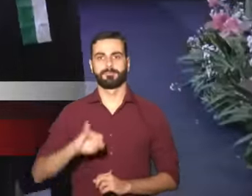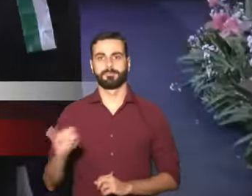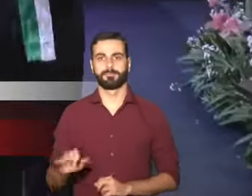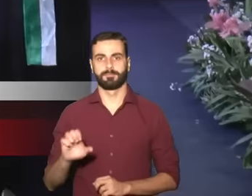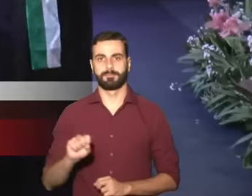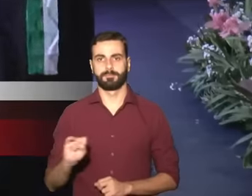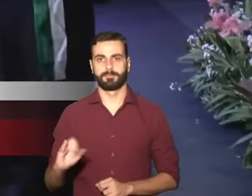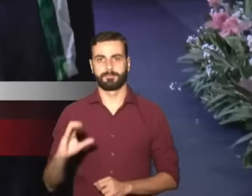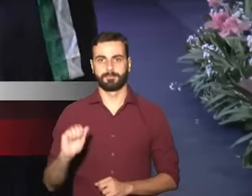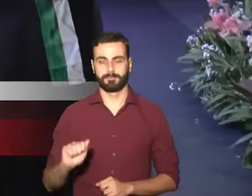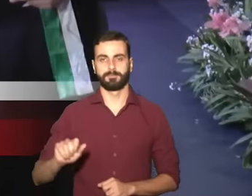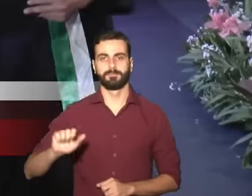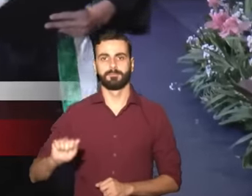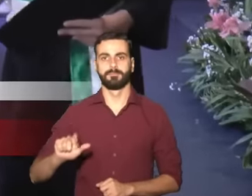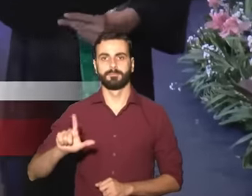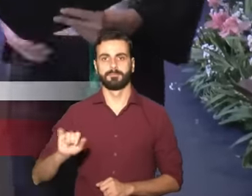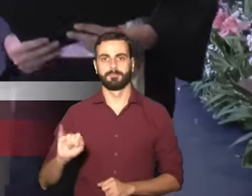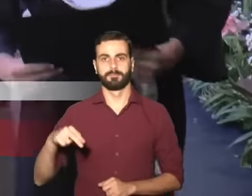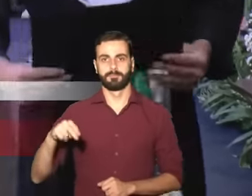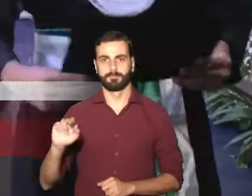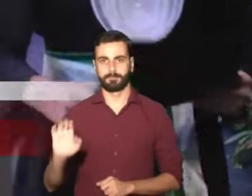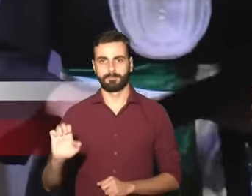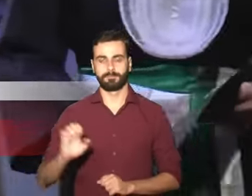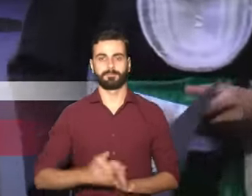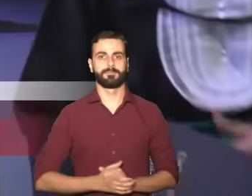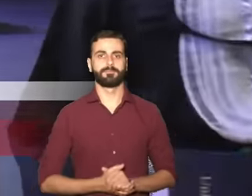Jéssica Aline Silva Valente.